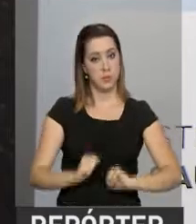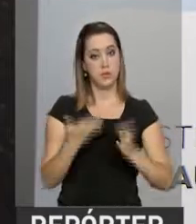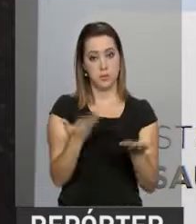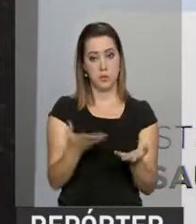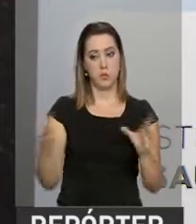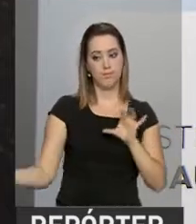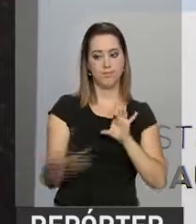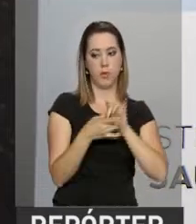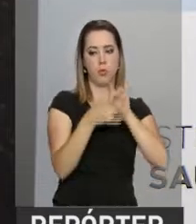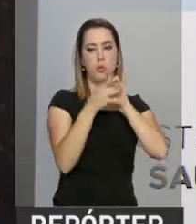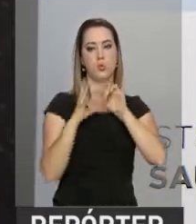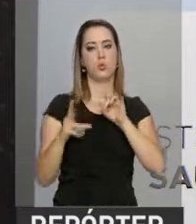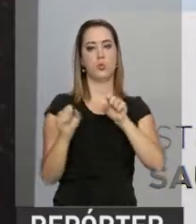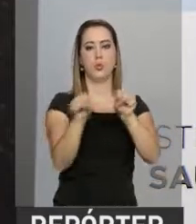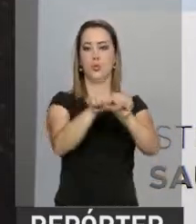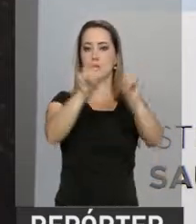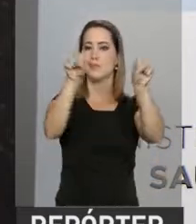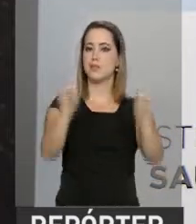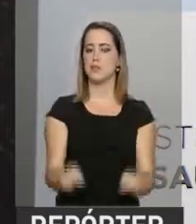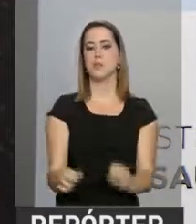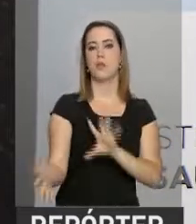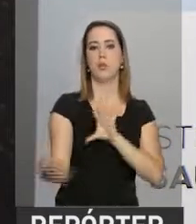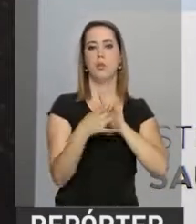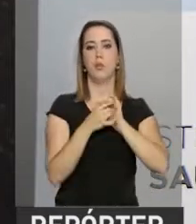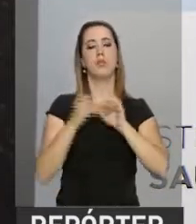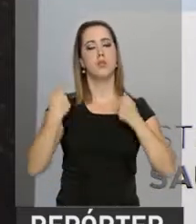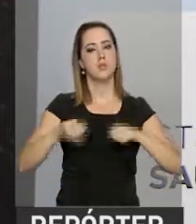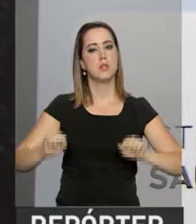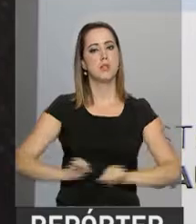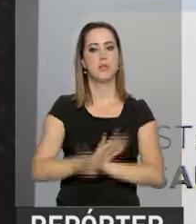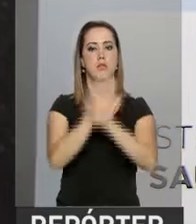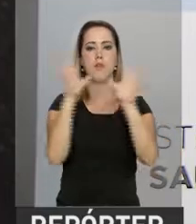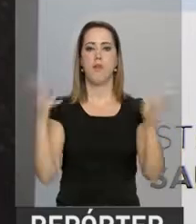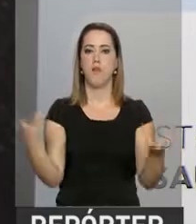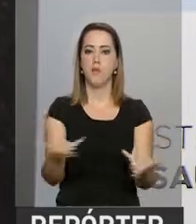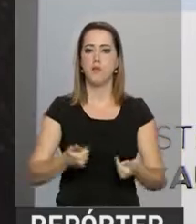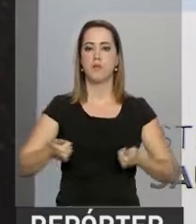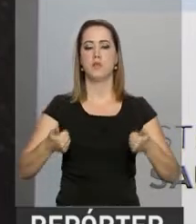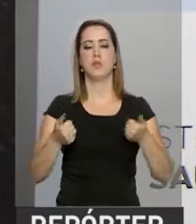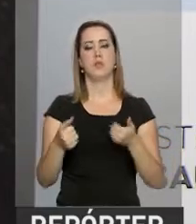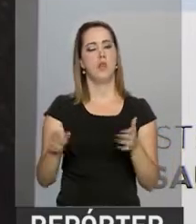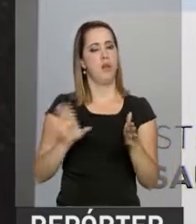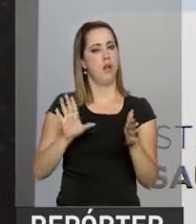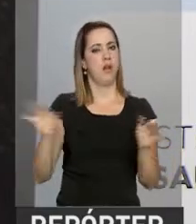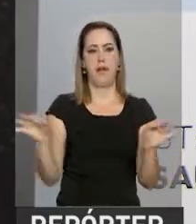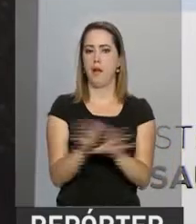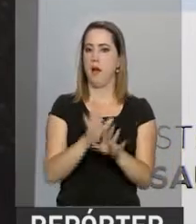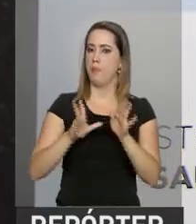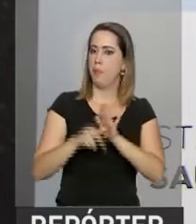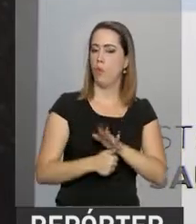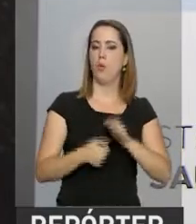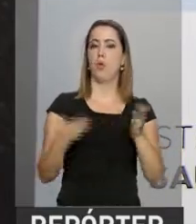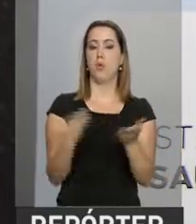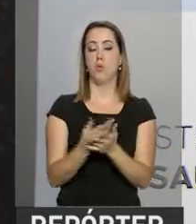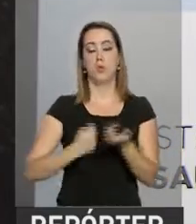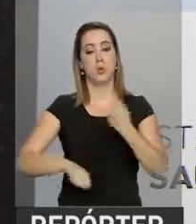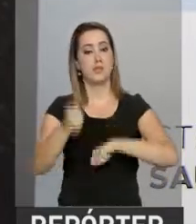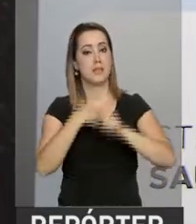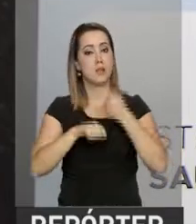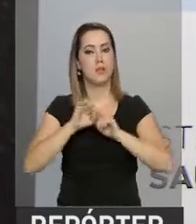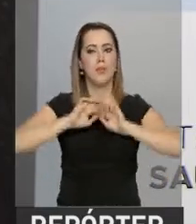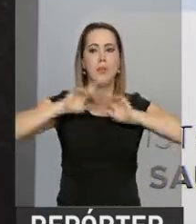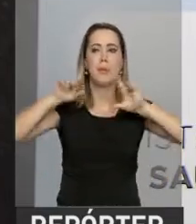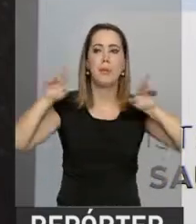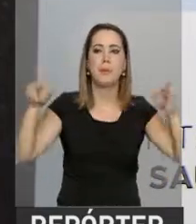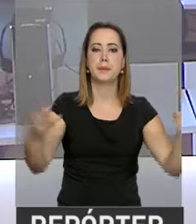integração total do sistema queremos transparência e eficiência evitaremos fraudes e com isso economizar emos bilhões